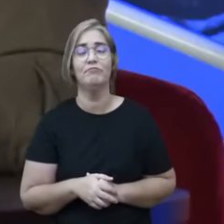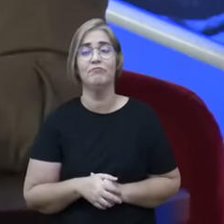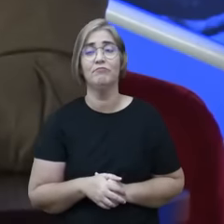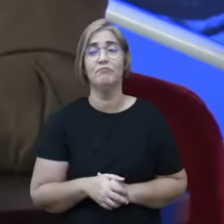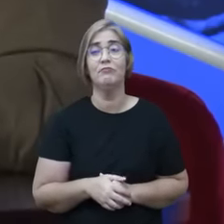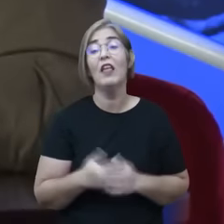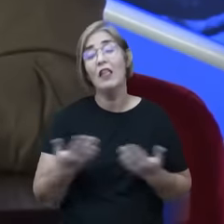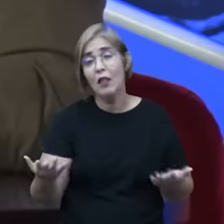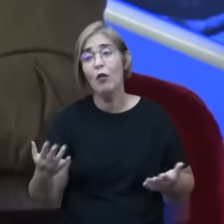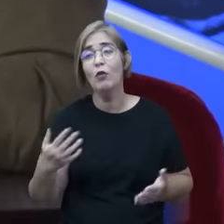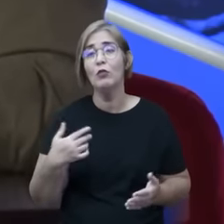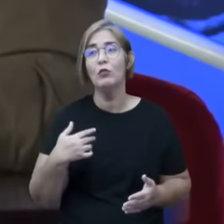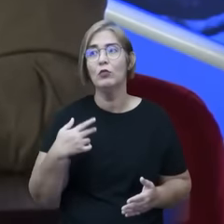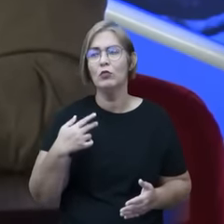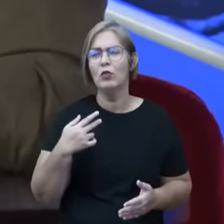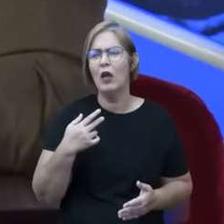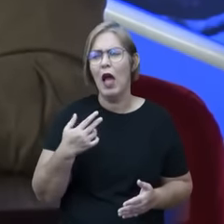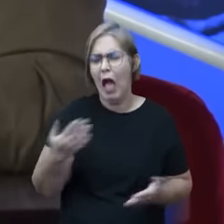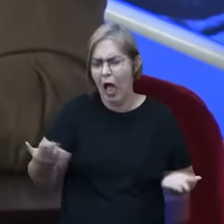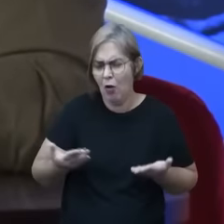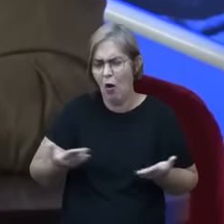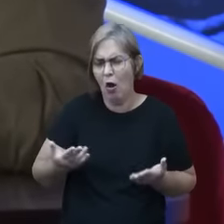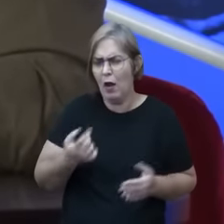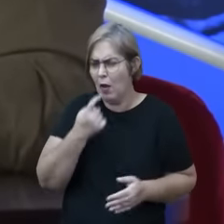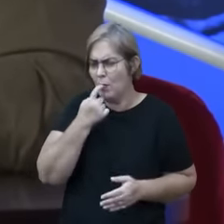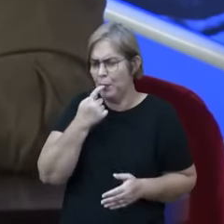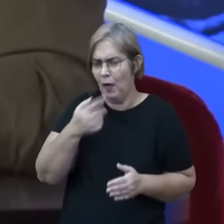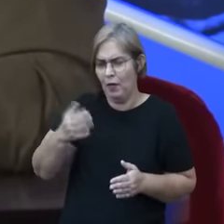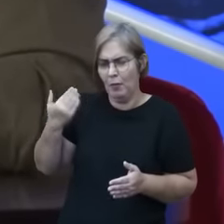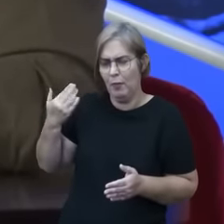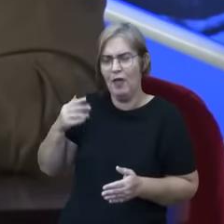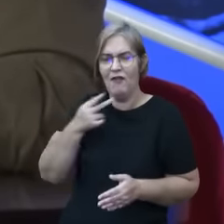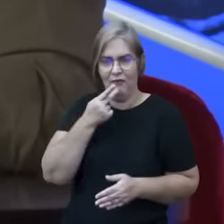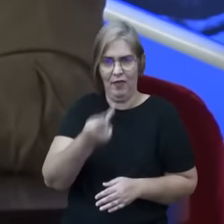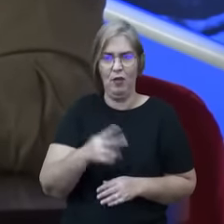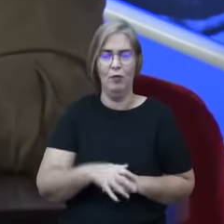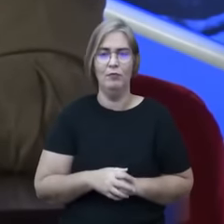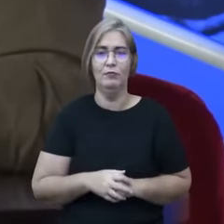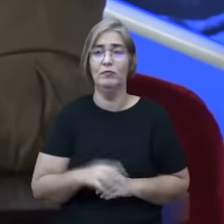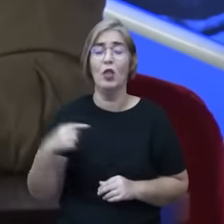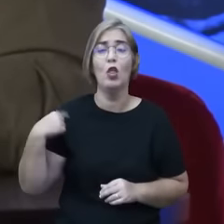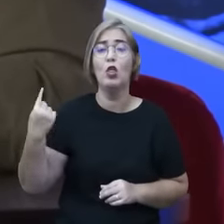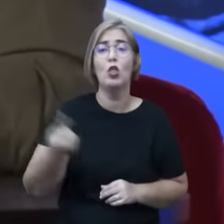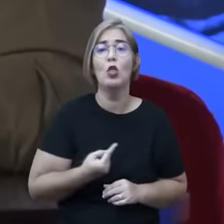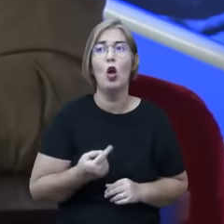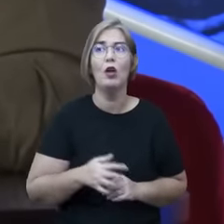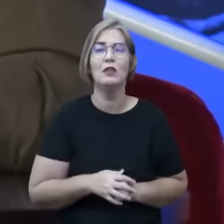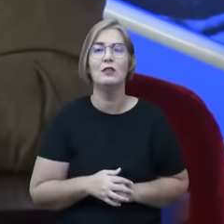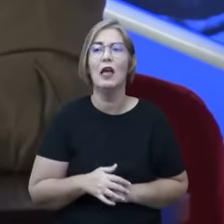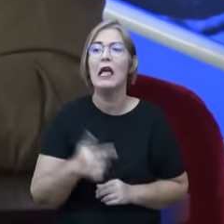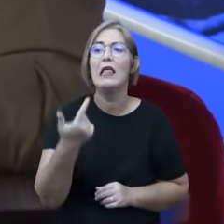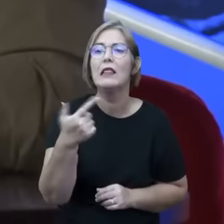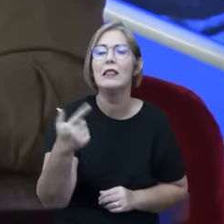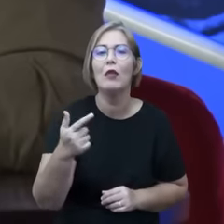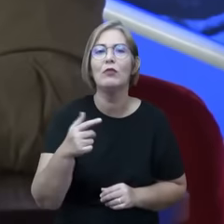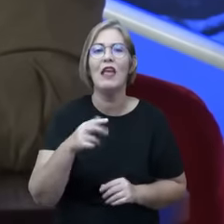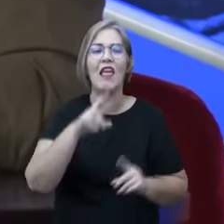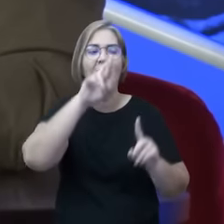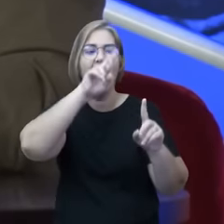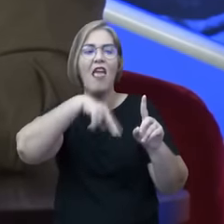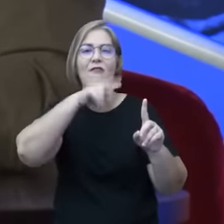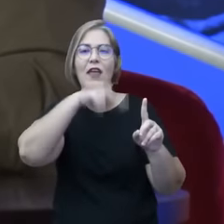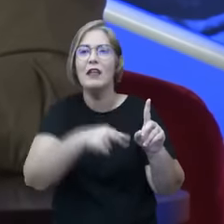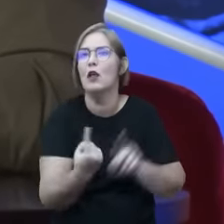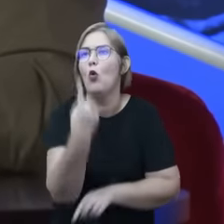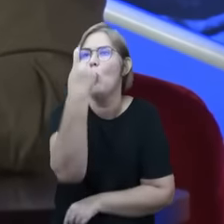que nós estamos falando no final, né? né? Quer dizer, não nos não estamos diante de um referencial absoluto de de ausência, né,